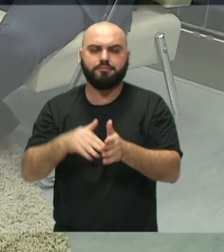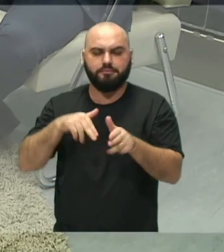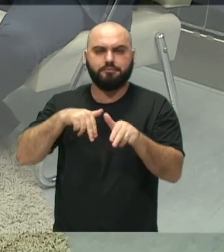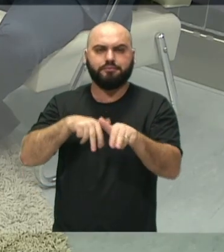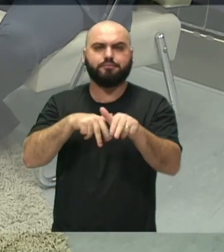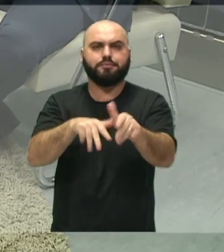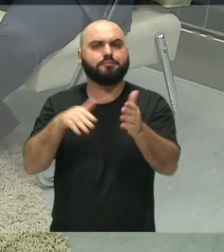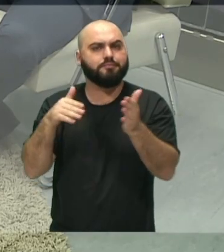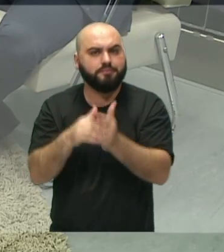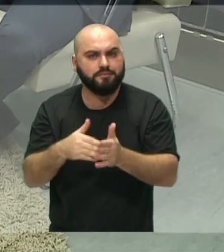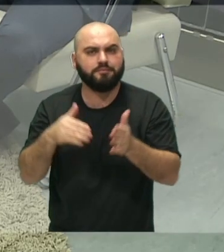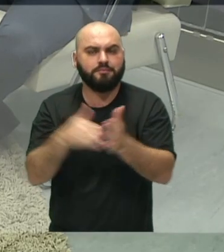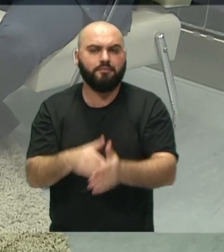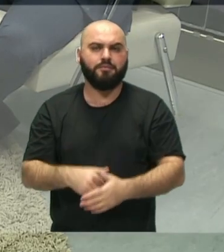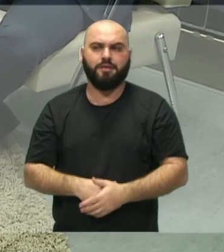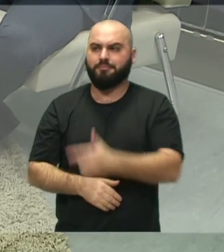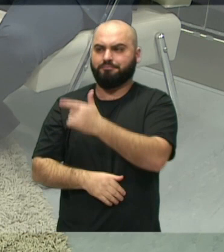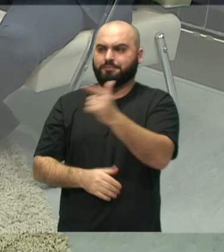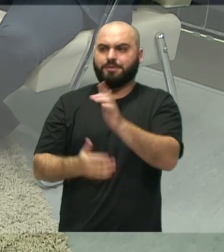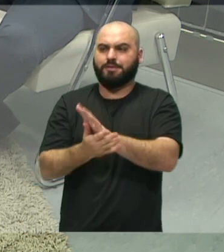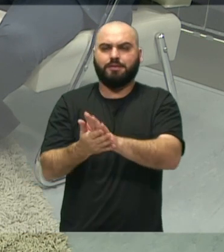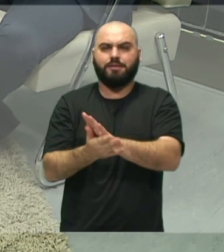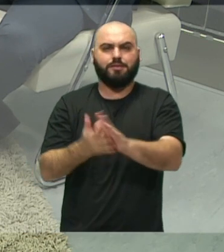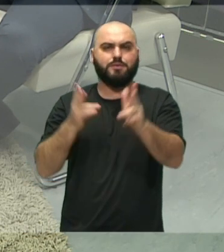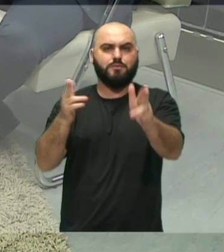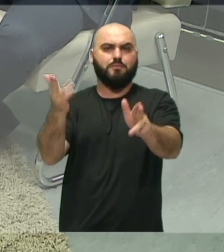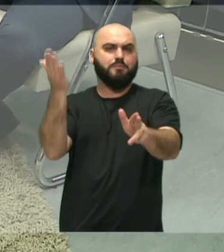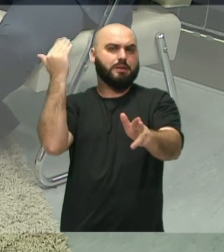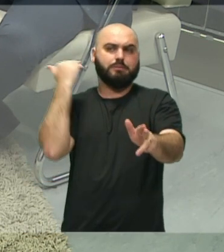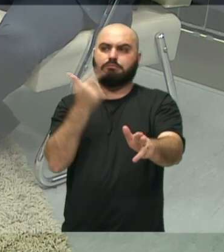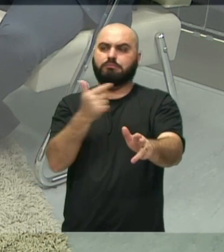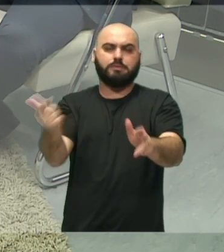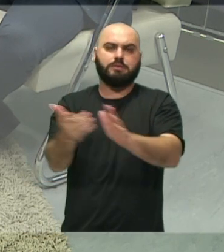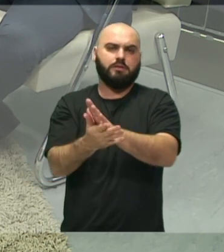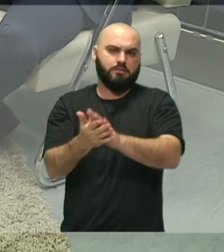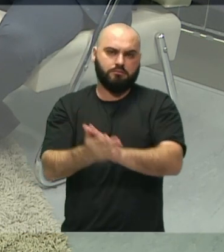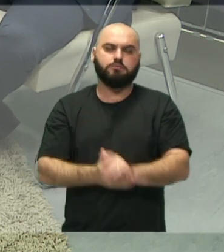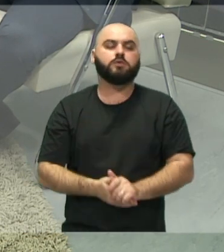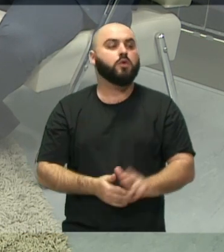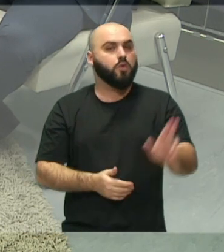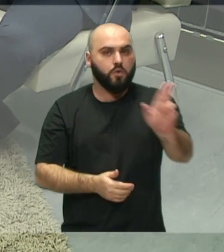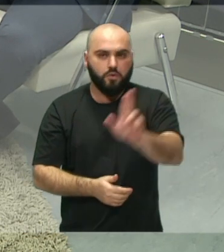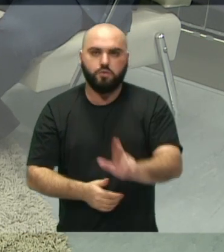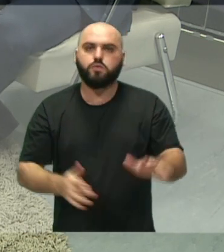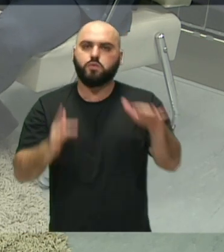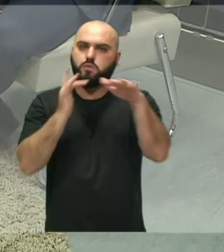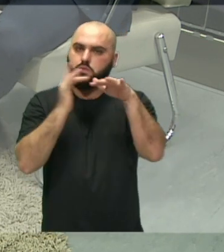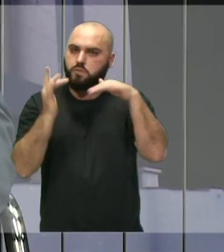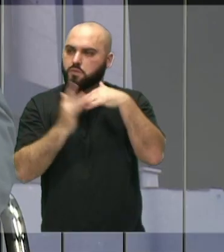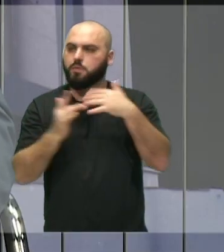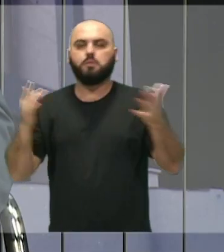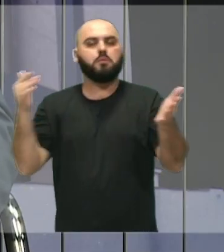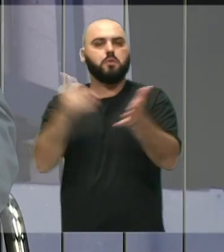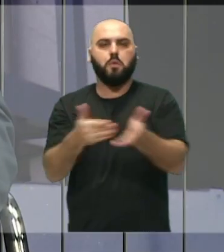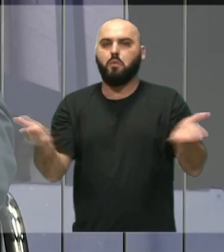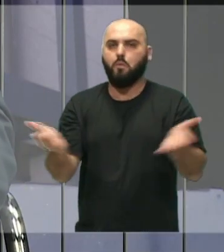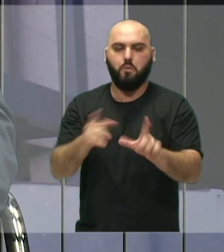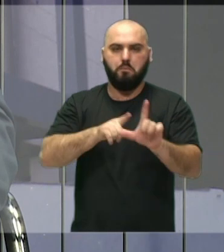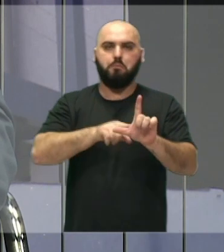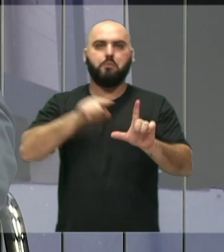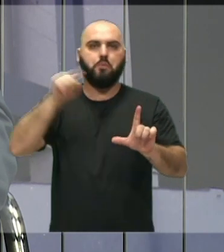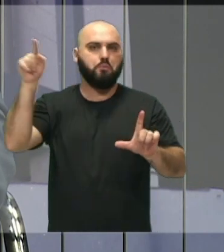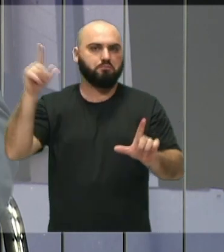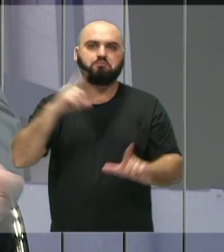tudo isso deixou de existir como era antigamente, né? A gente usou muito as redes sociais, que está em alta ainda até hoje, né? Nós